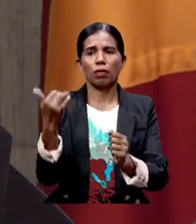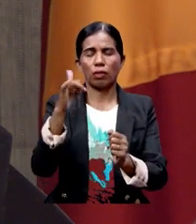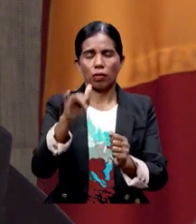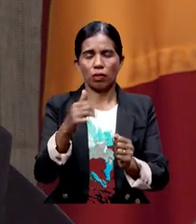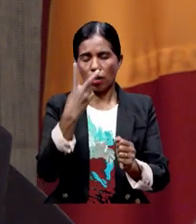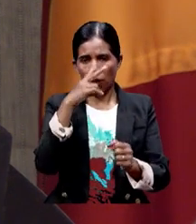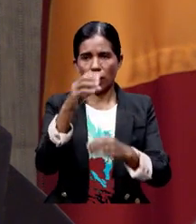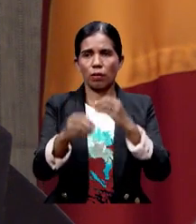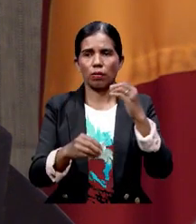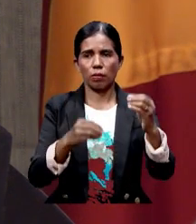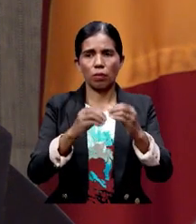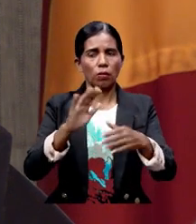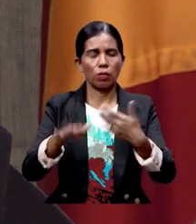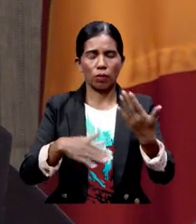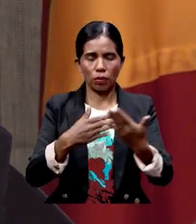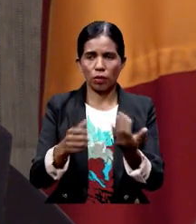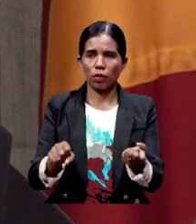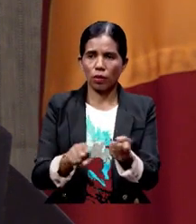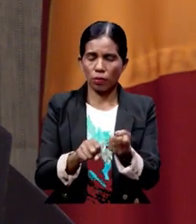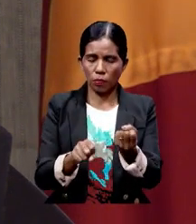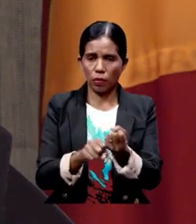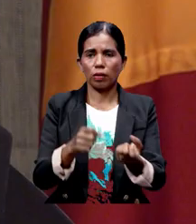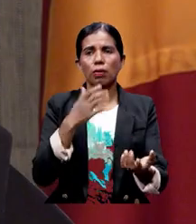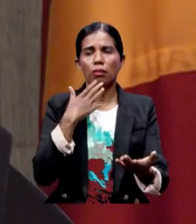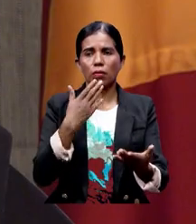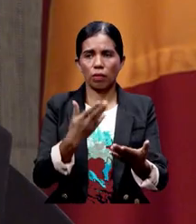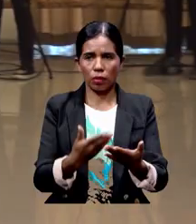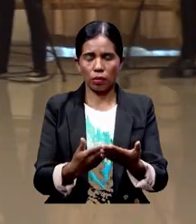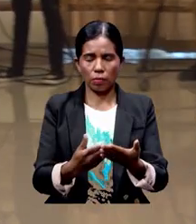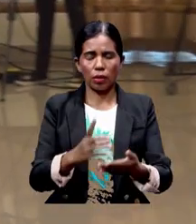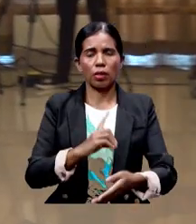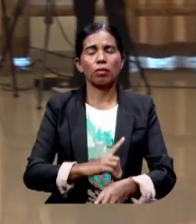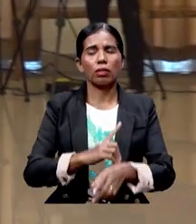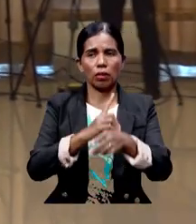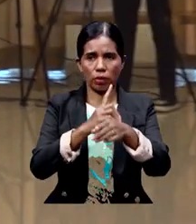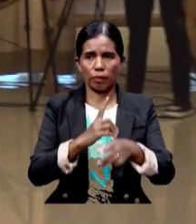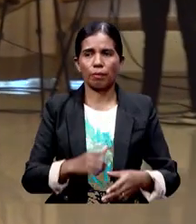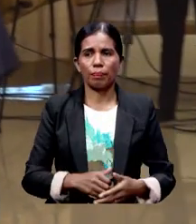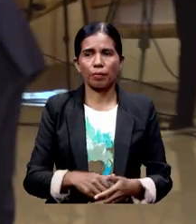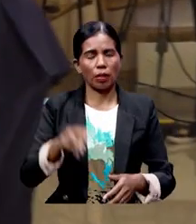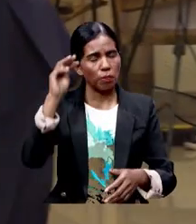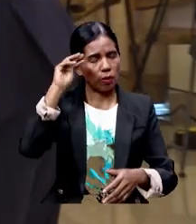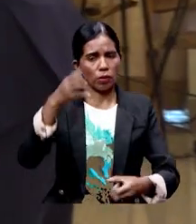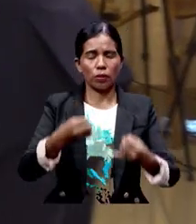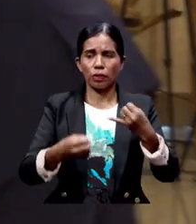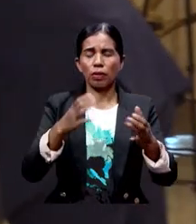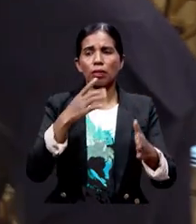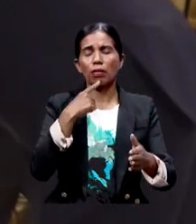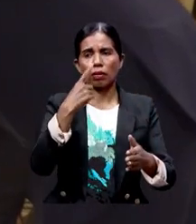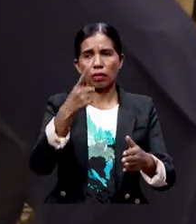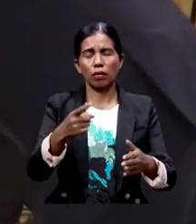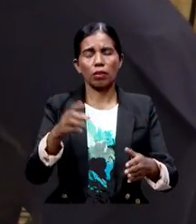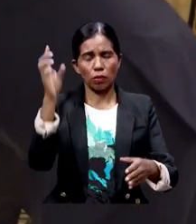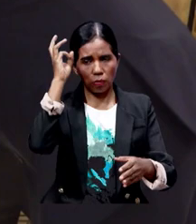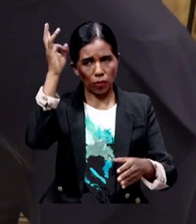reforçar, dar todo apoio, dignificar a Defensoria Pública. Ministro de Justiça atenta preocupação saída